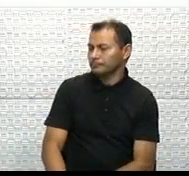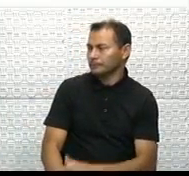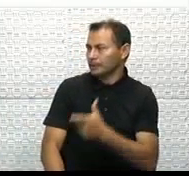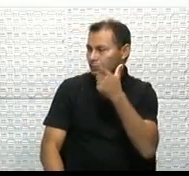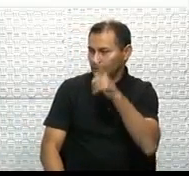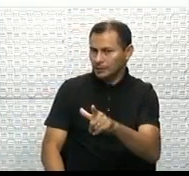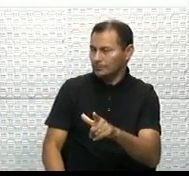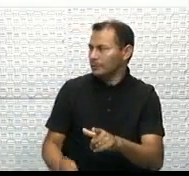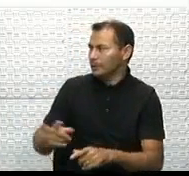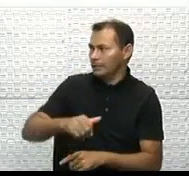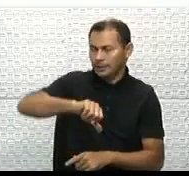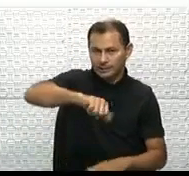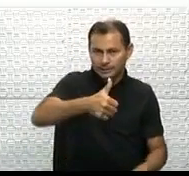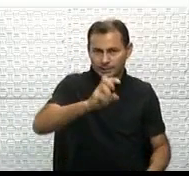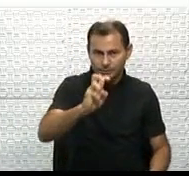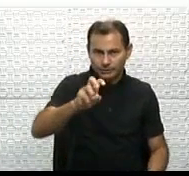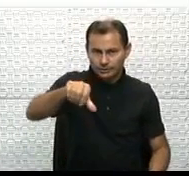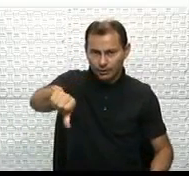Obteremos